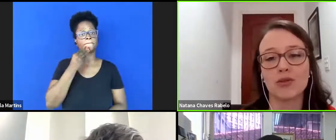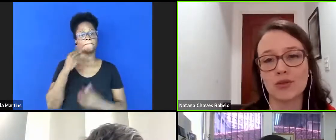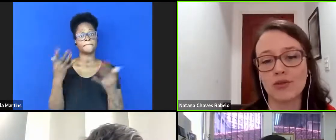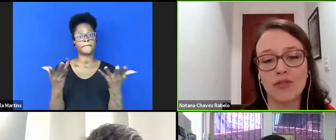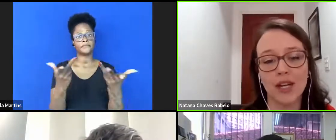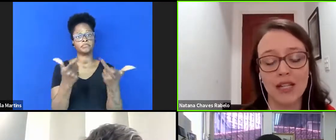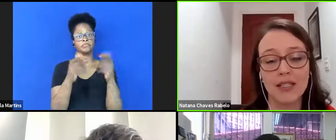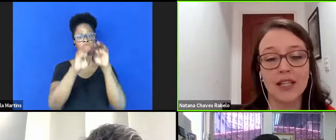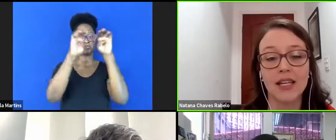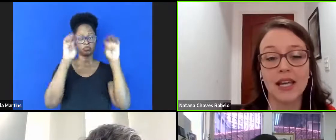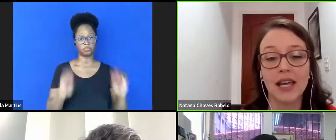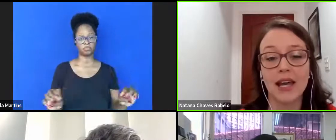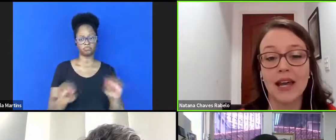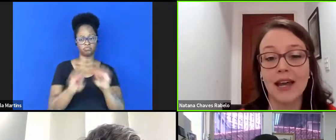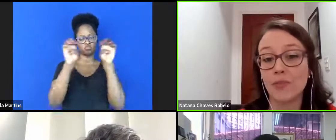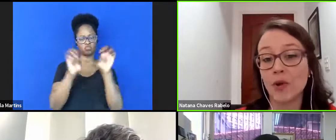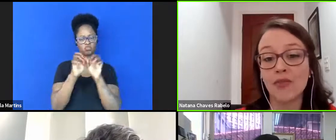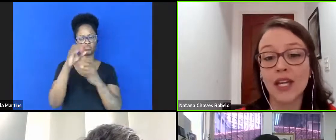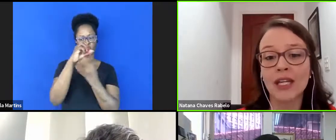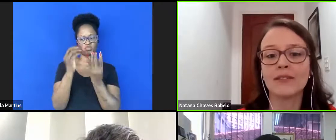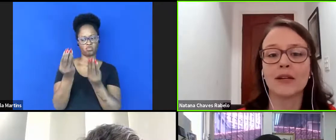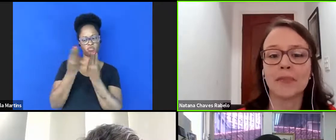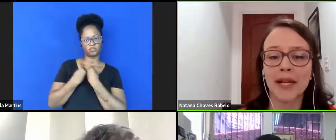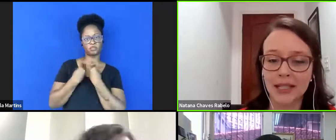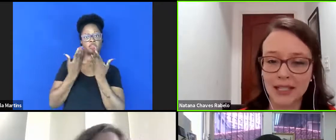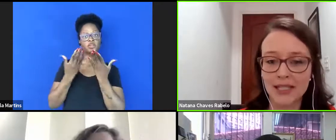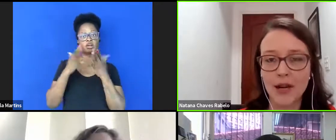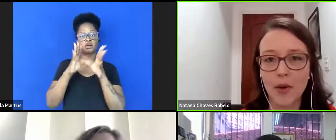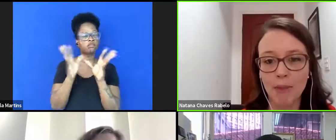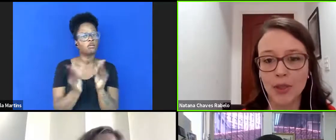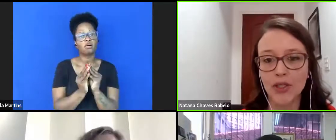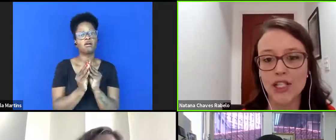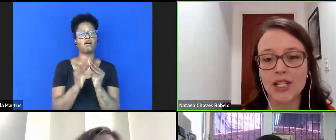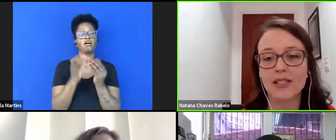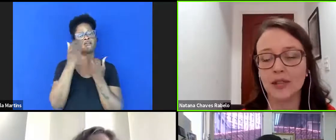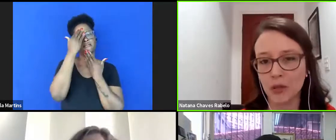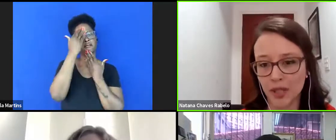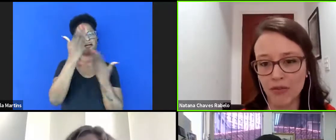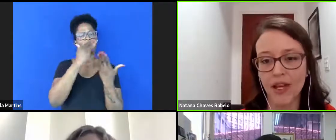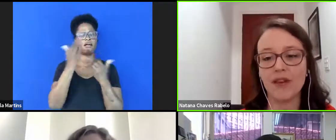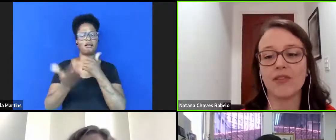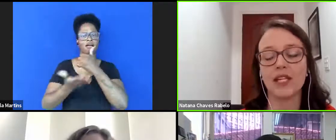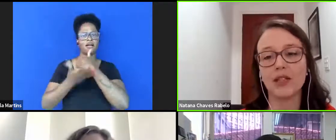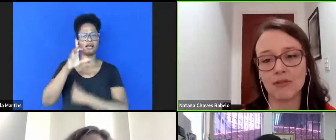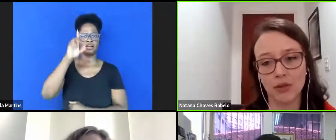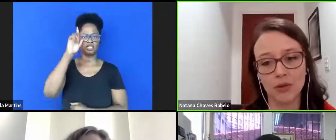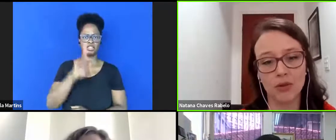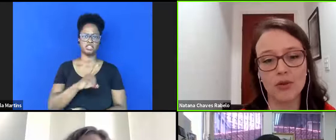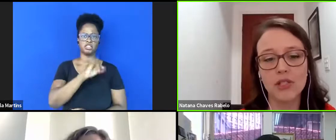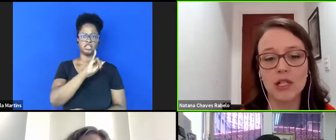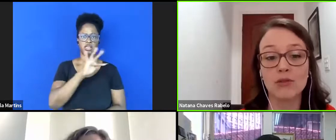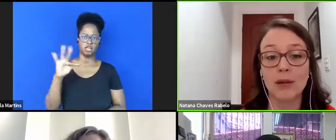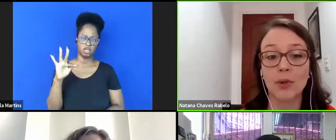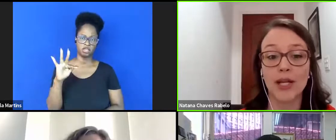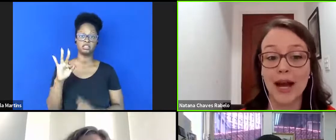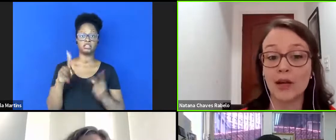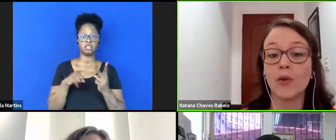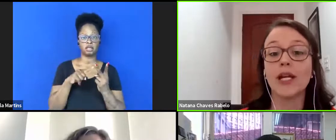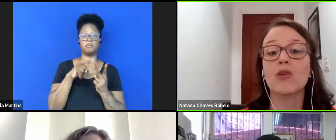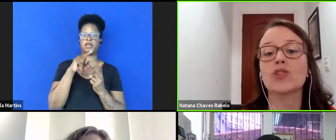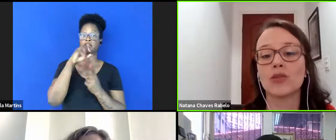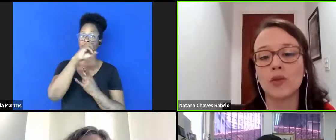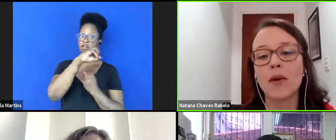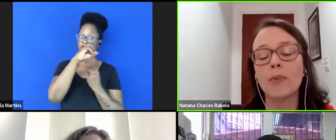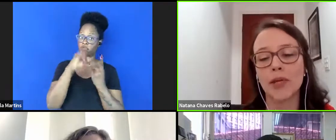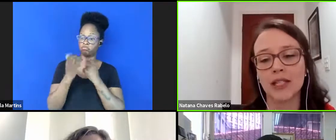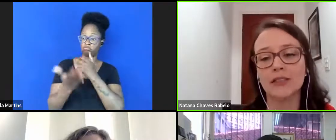que a Fiocruz nos oferece. Por fim, também agradecer o apoio da direção do IFF e da Fiocruz, que nos apoiaram